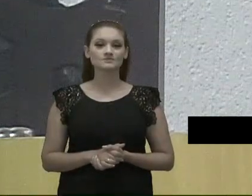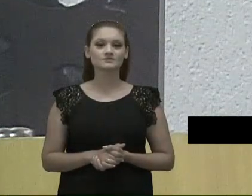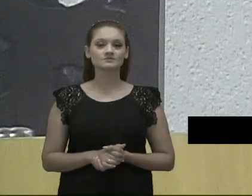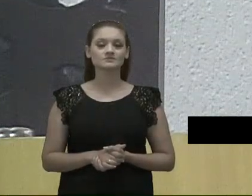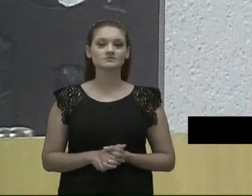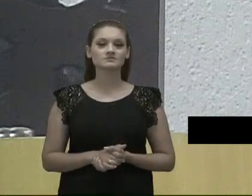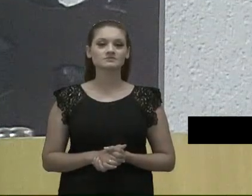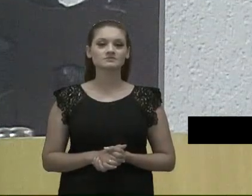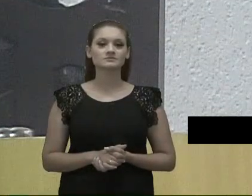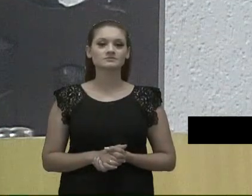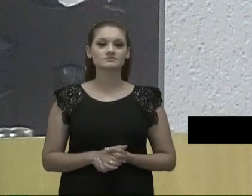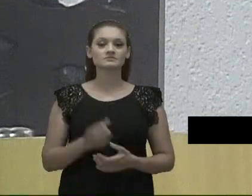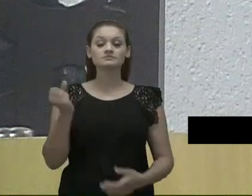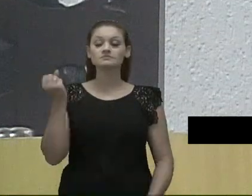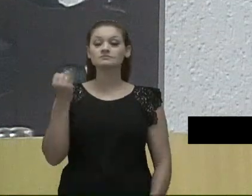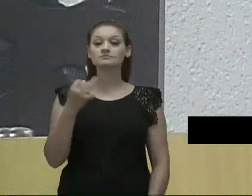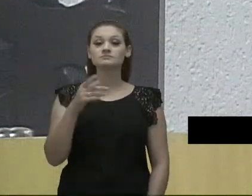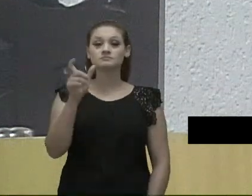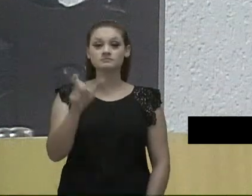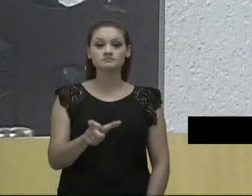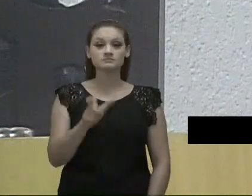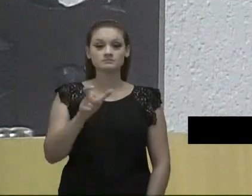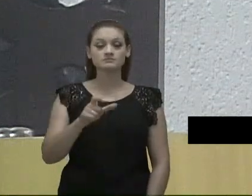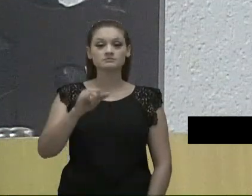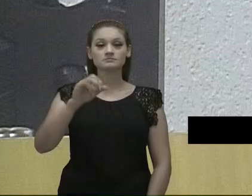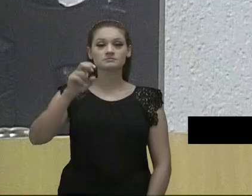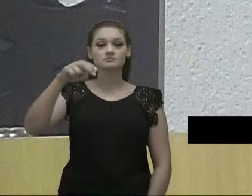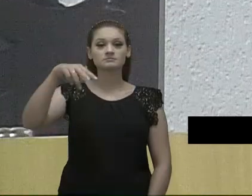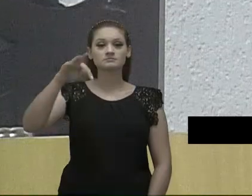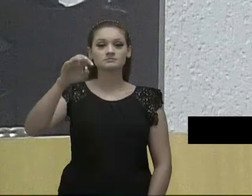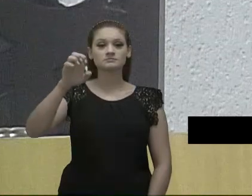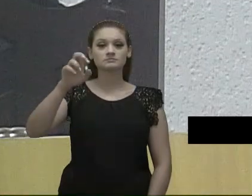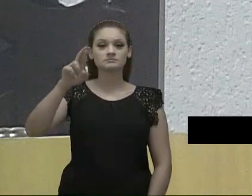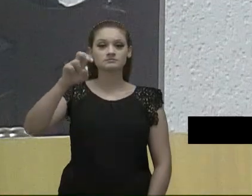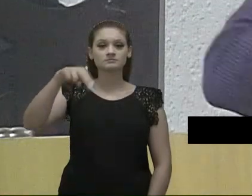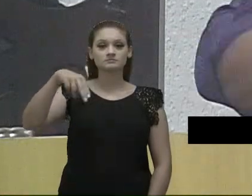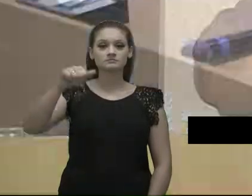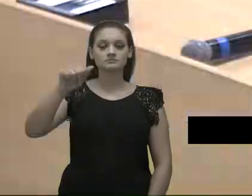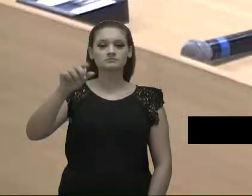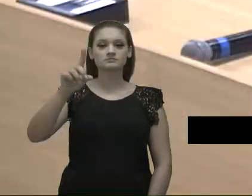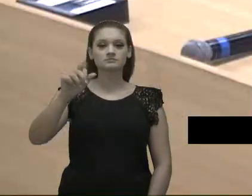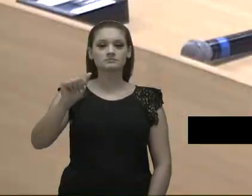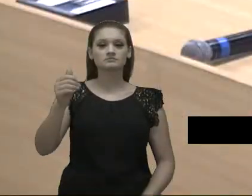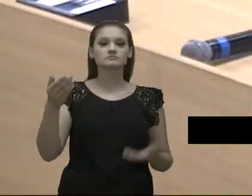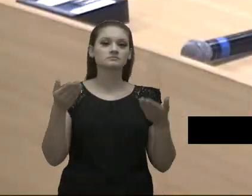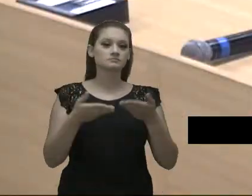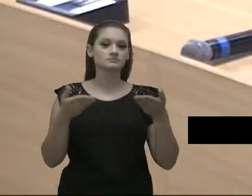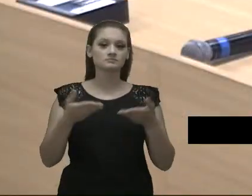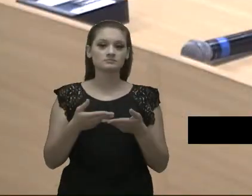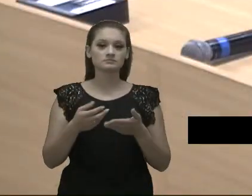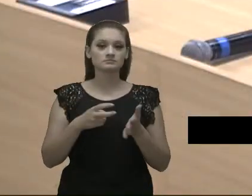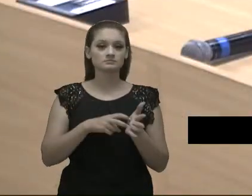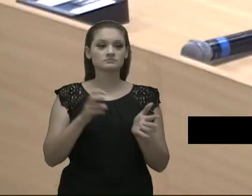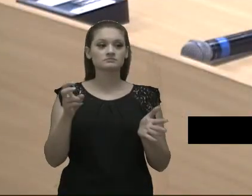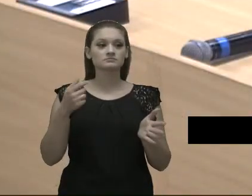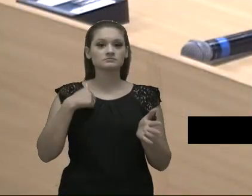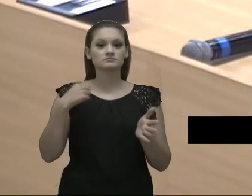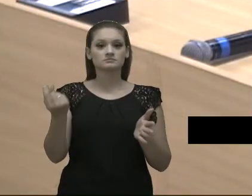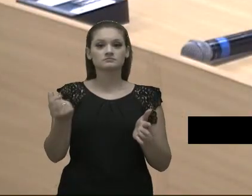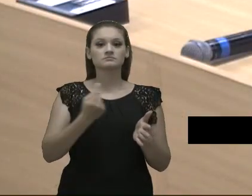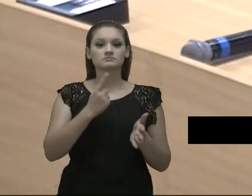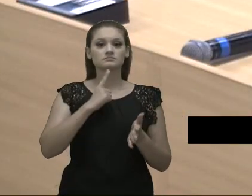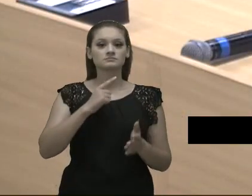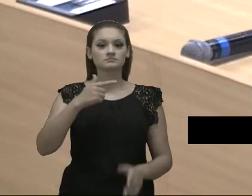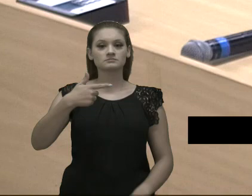Quantas pessoas internadas tem na unidade hoje? Pela manhã, quando eu estava vindo, ainda